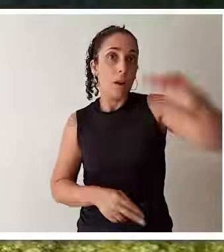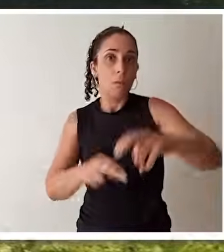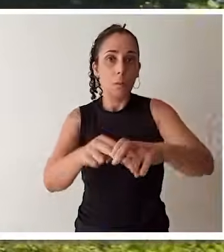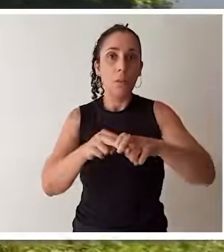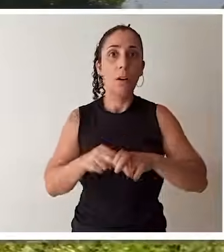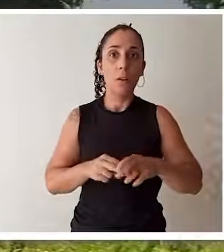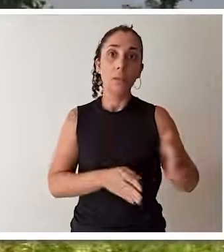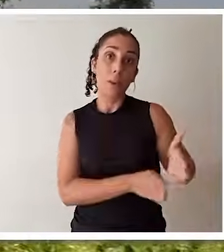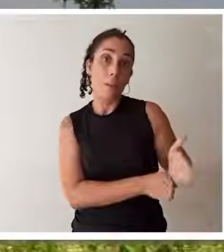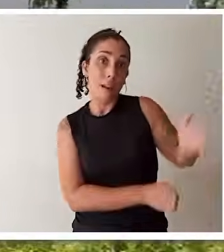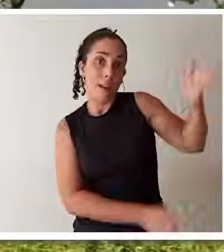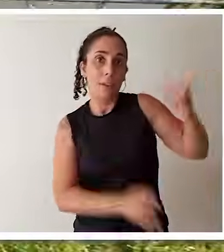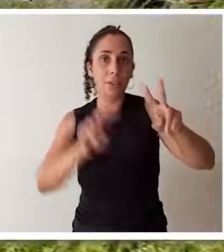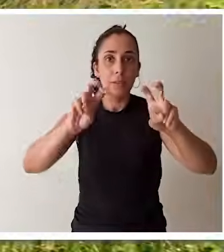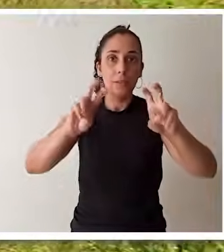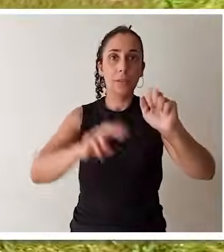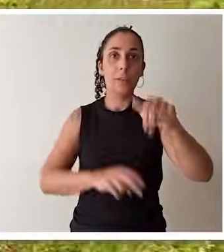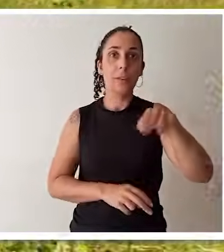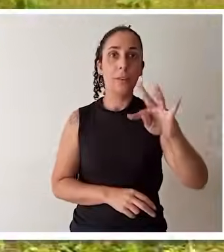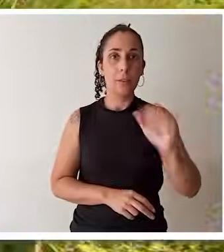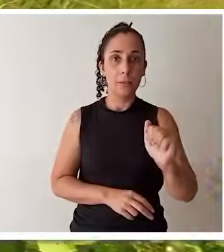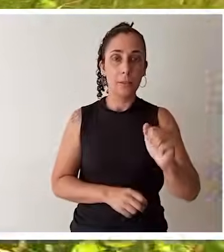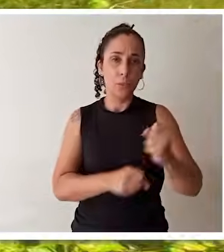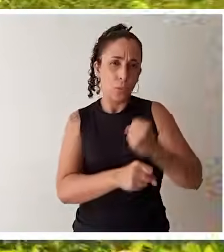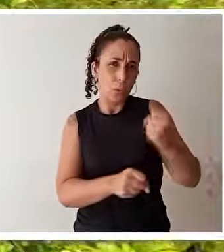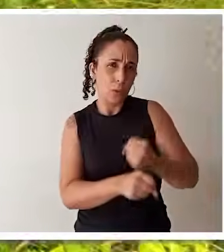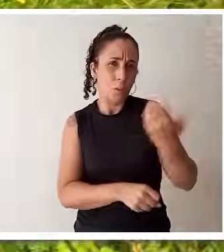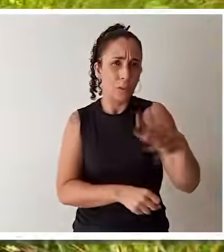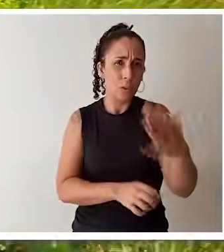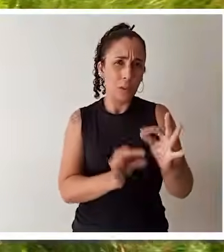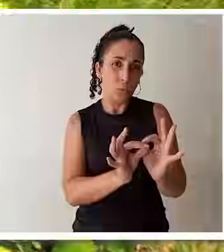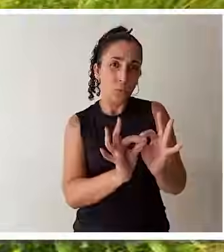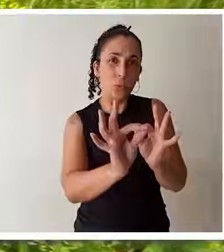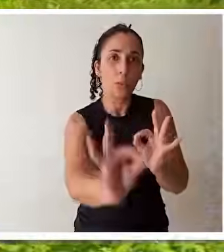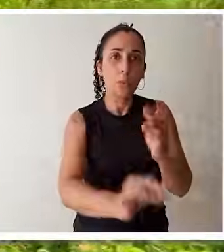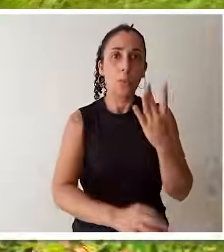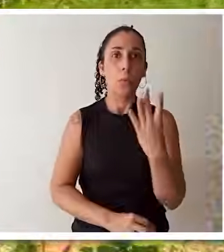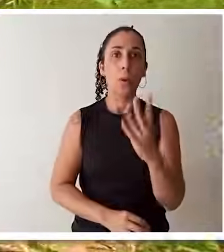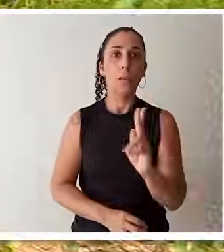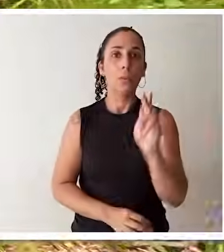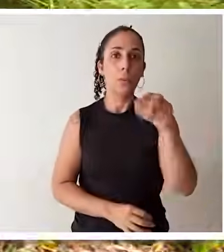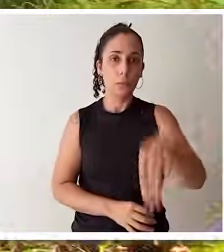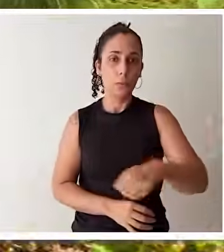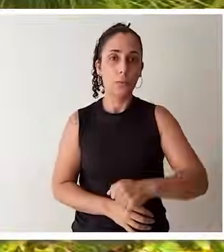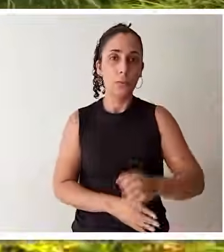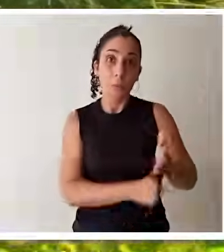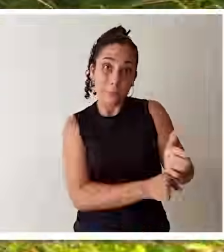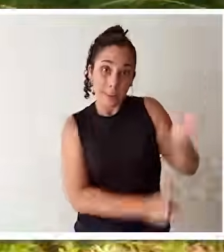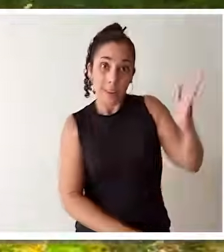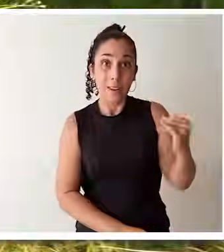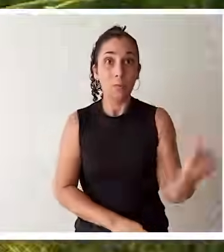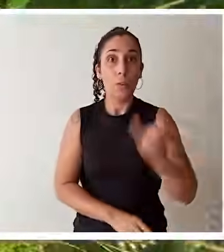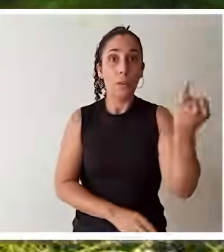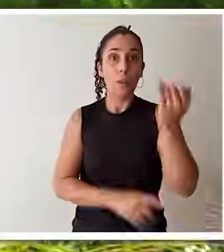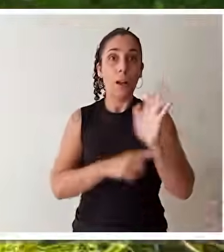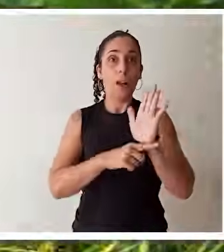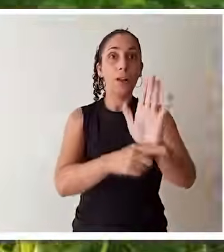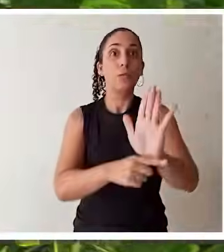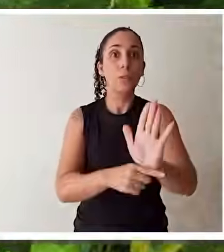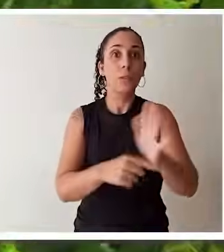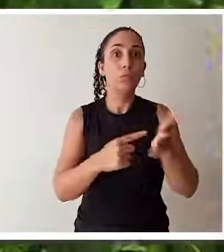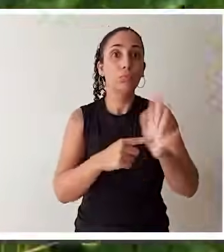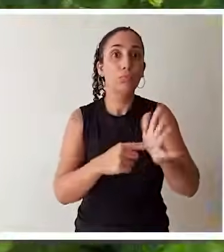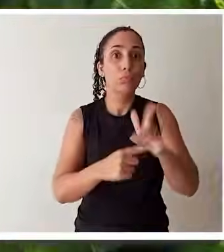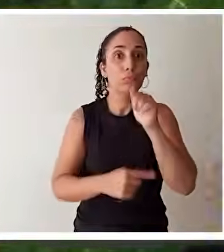elevado, devido à barragem de Anta, que foi construída a mais ou menos 4 quilômetros daqui. Essa barragem faz parte de algo